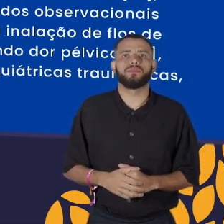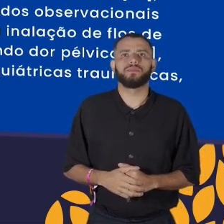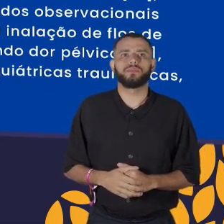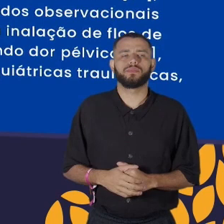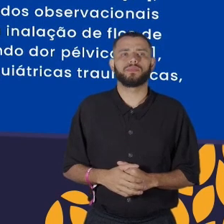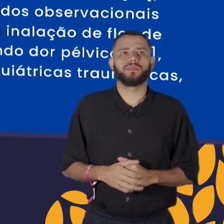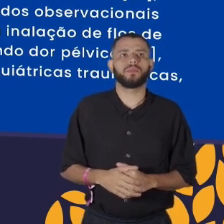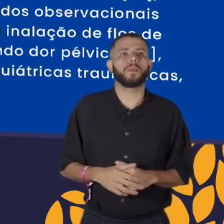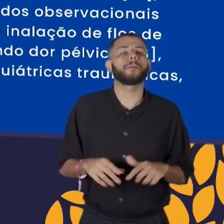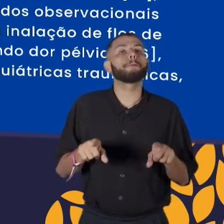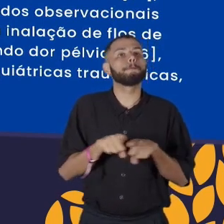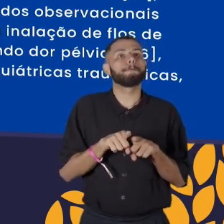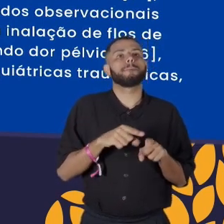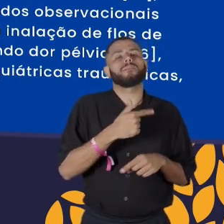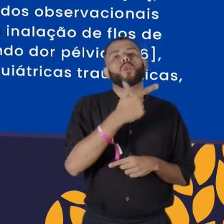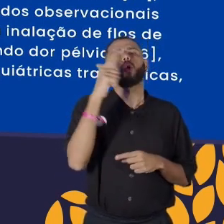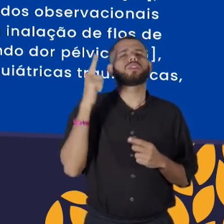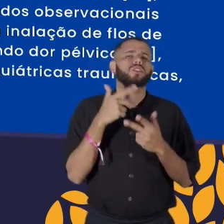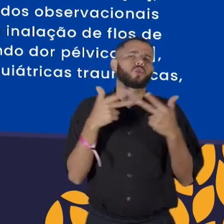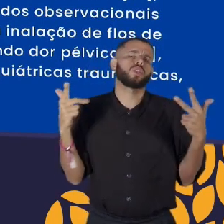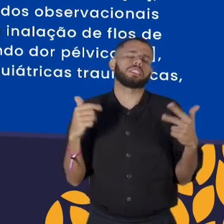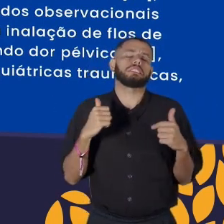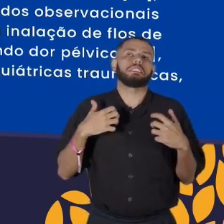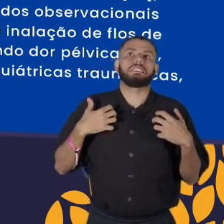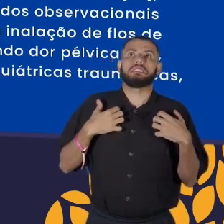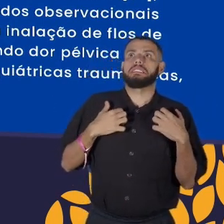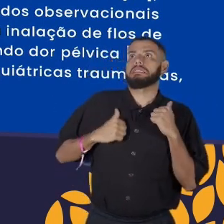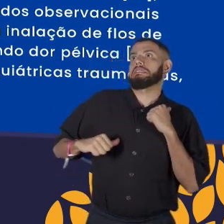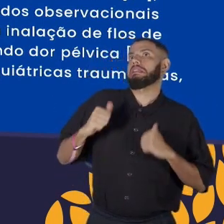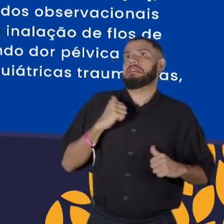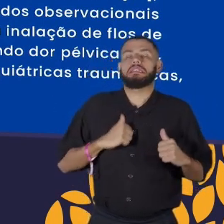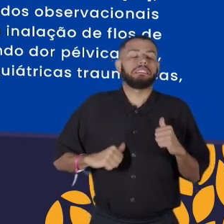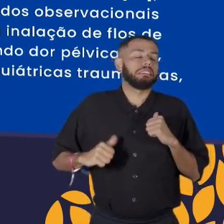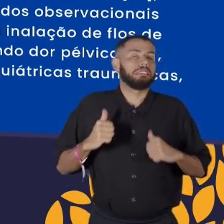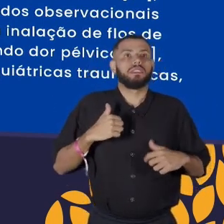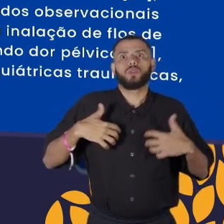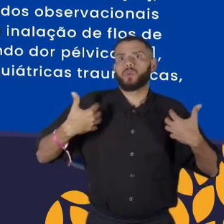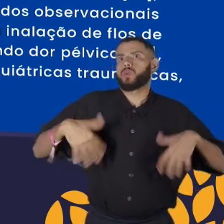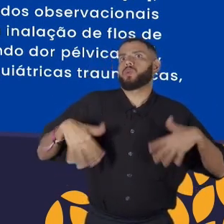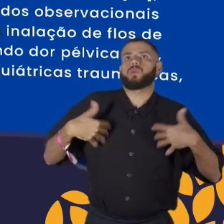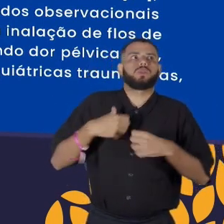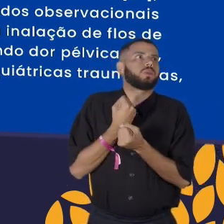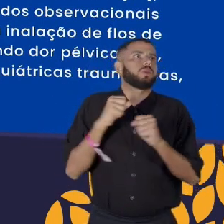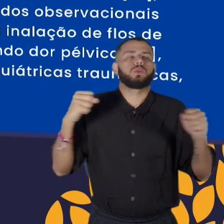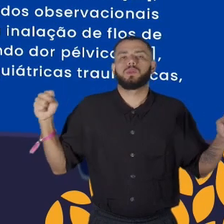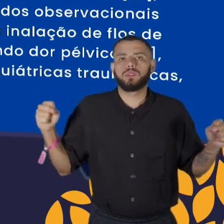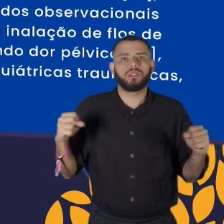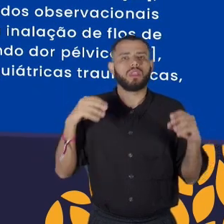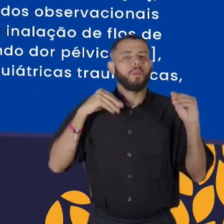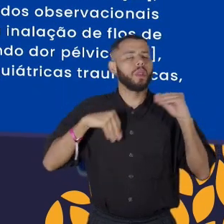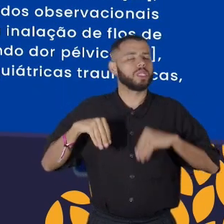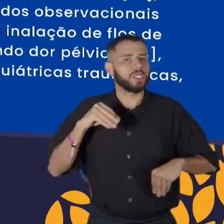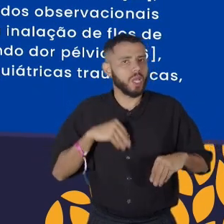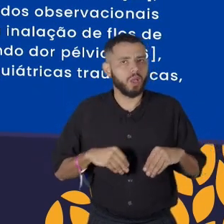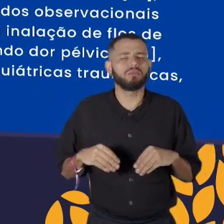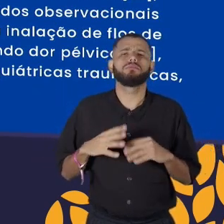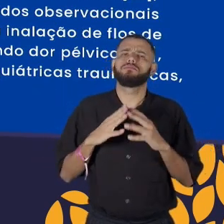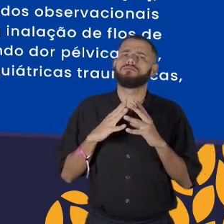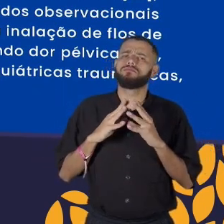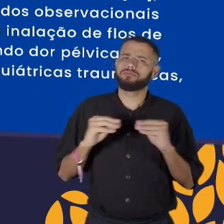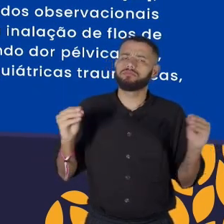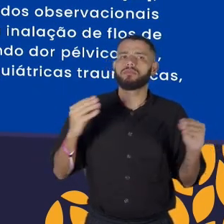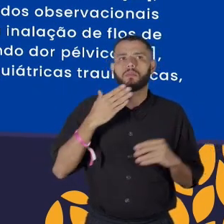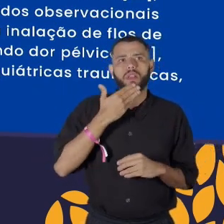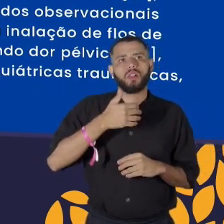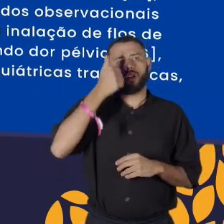E outras coisas como estresse, ansiedade, depressão. Claro que a gente tem que avaliar muitas questões